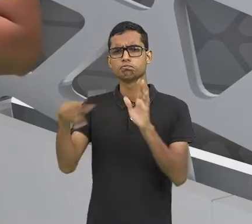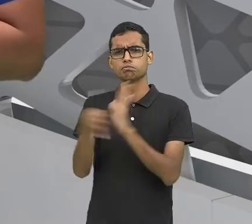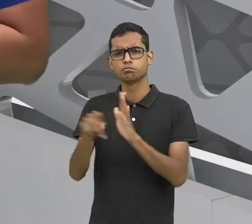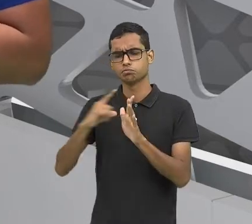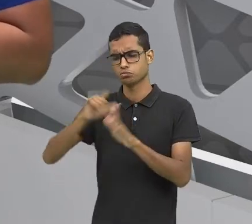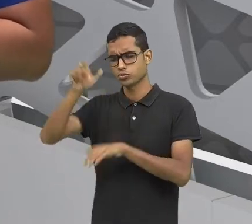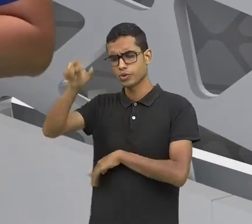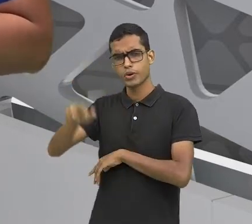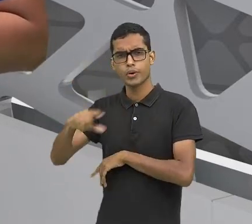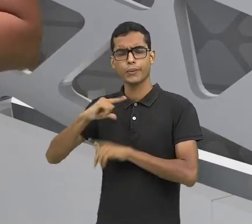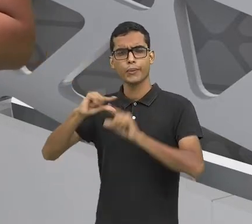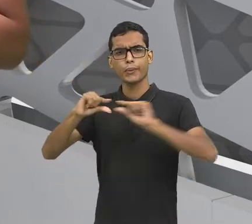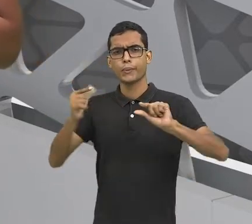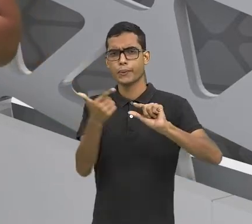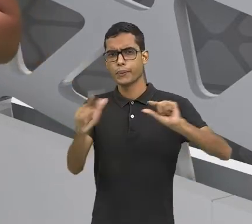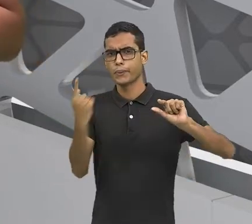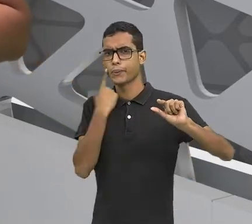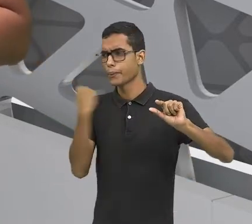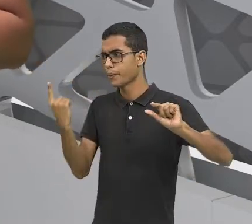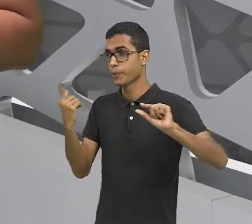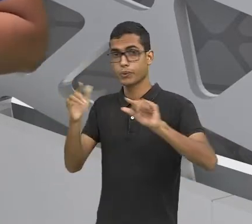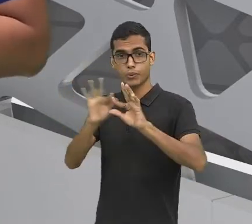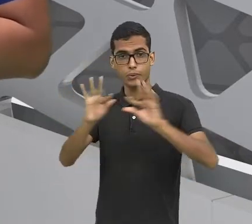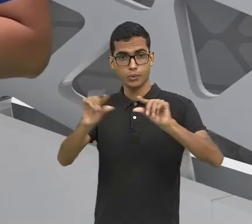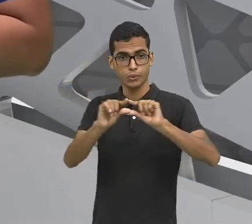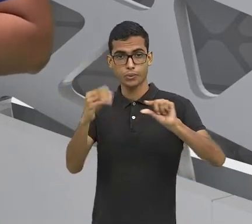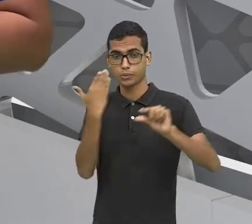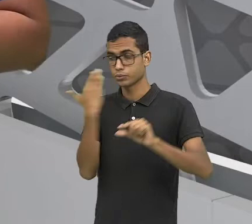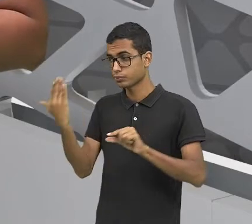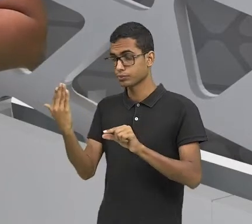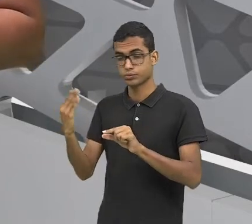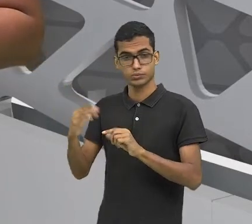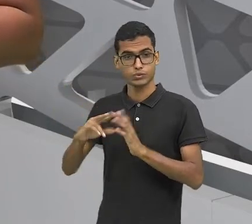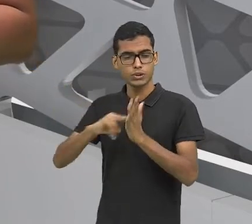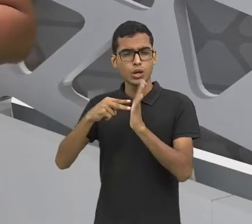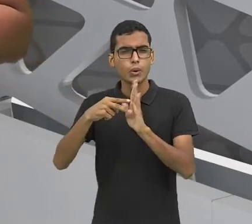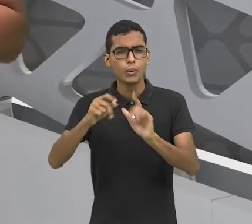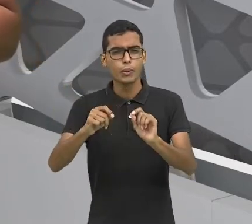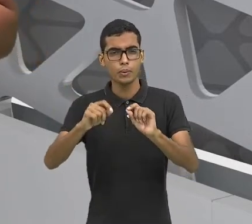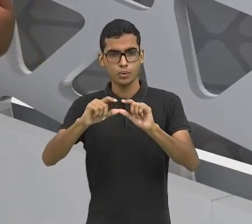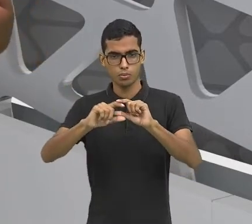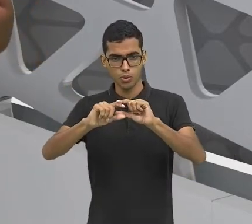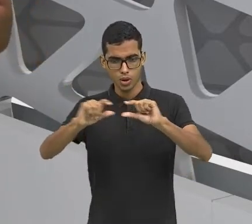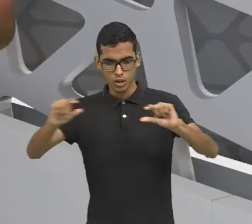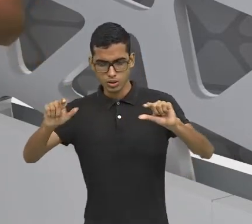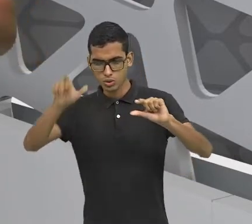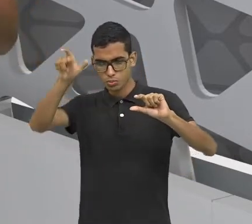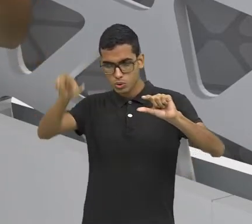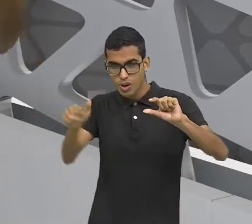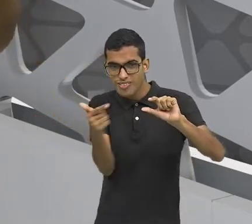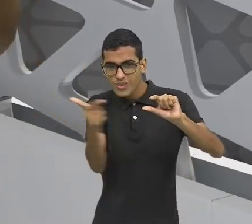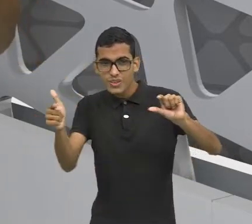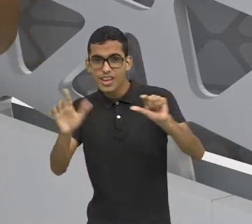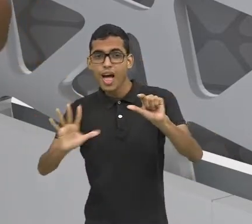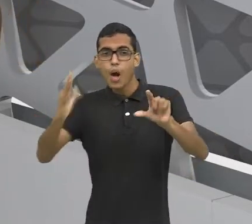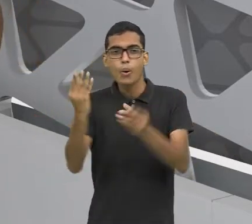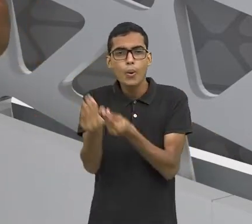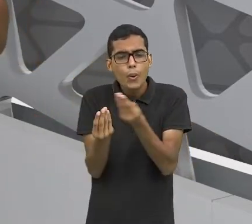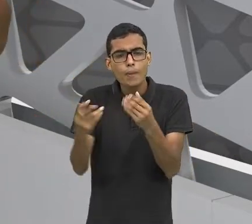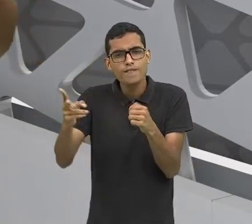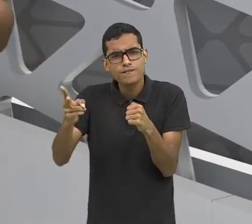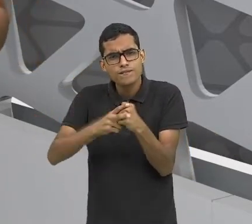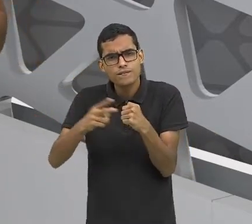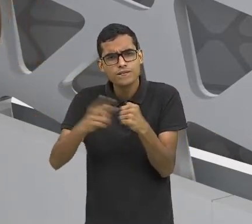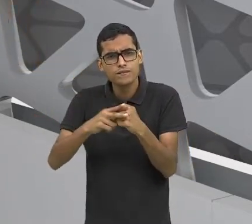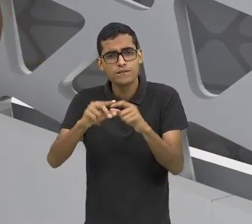sujeito? Aqui o nosso enunciado já diz pra gente. Olha só, oração sem sujeito, ela ocorre em orações